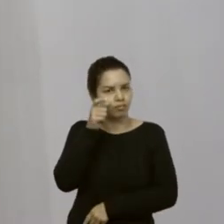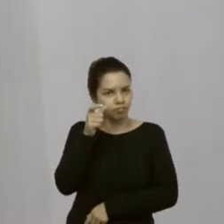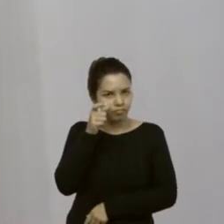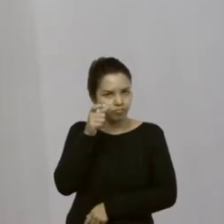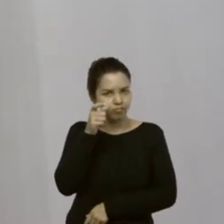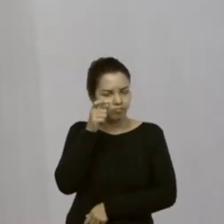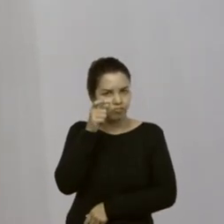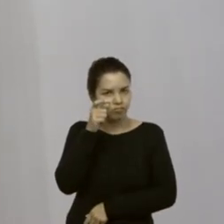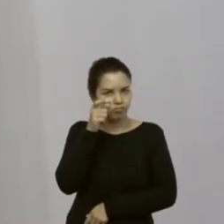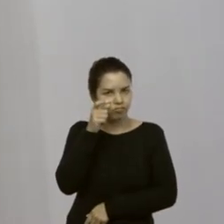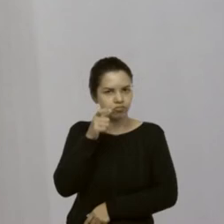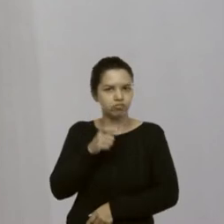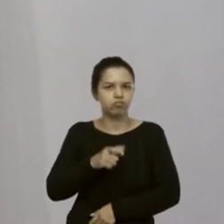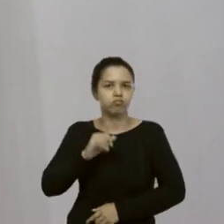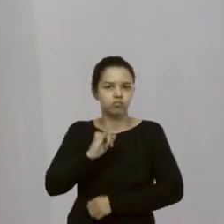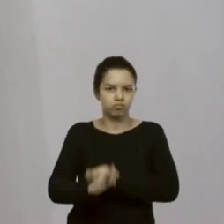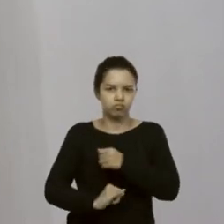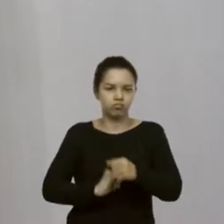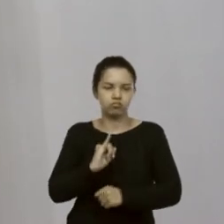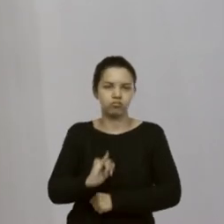pela internet.